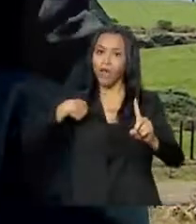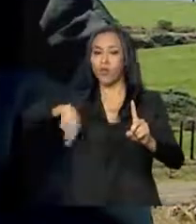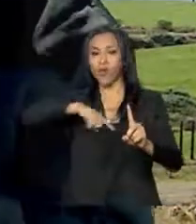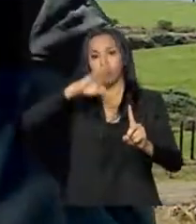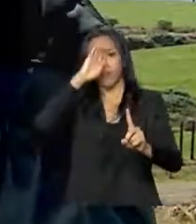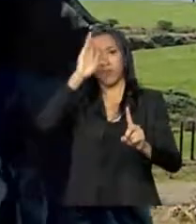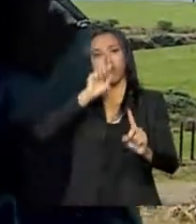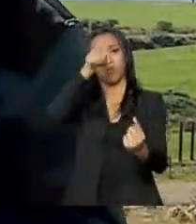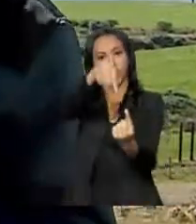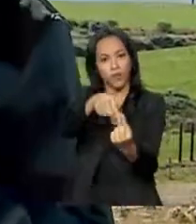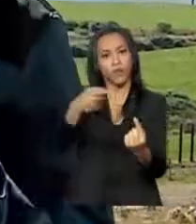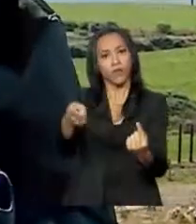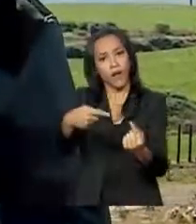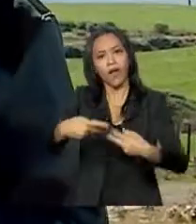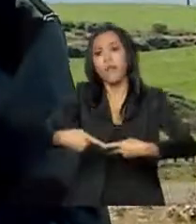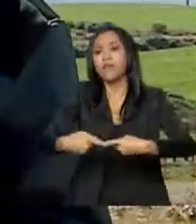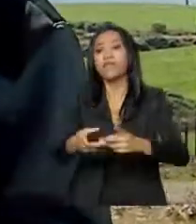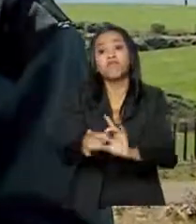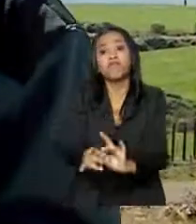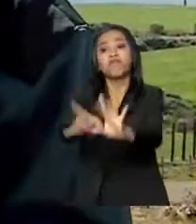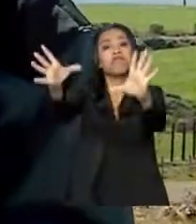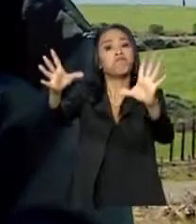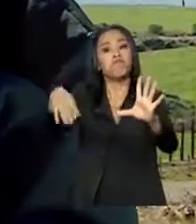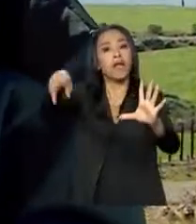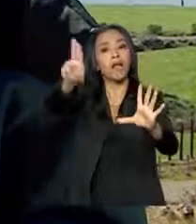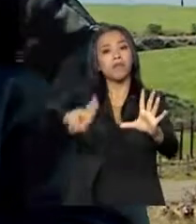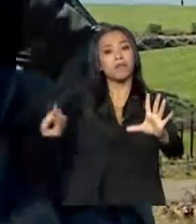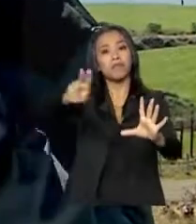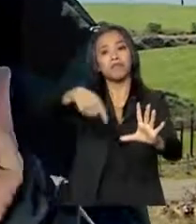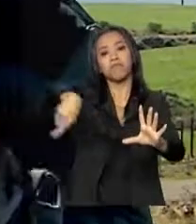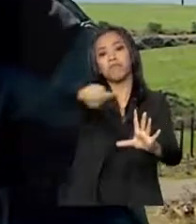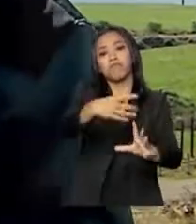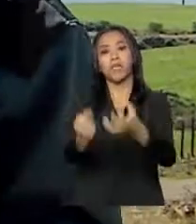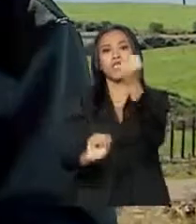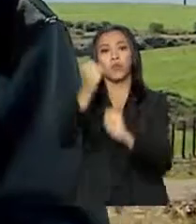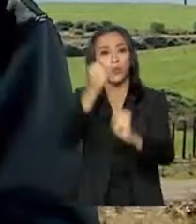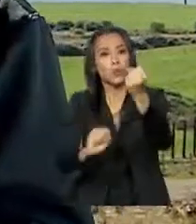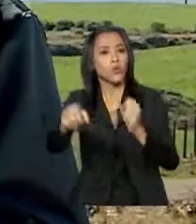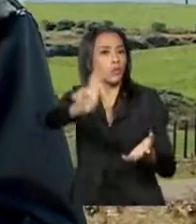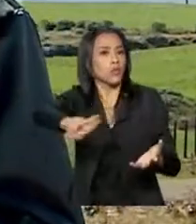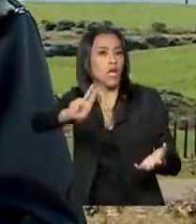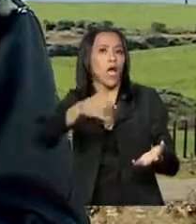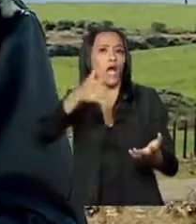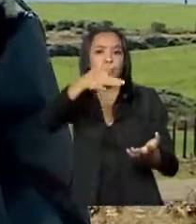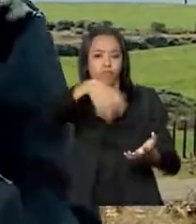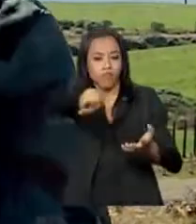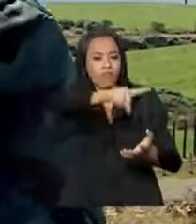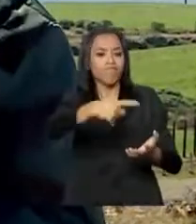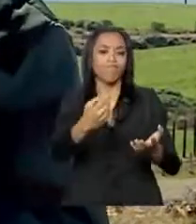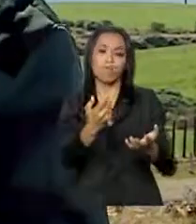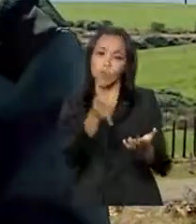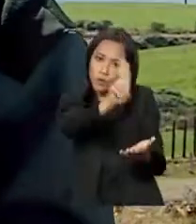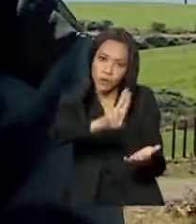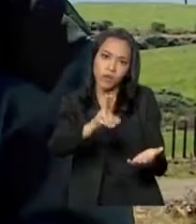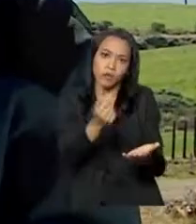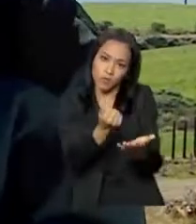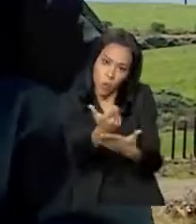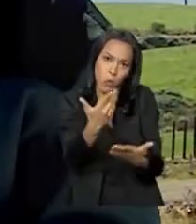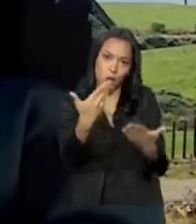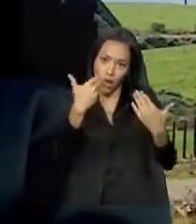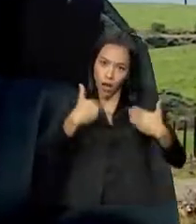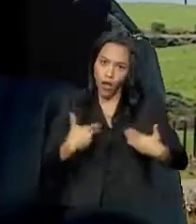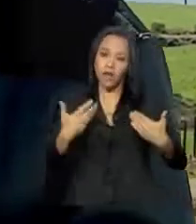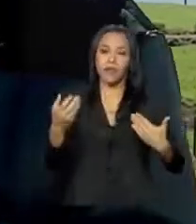é colocar isso à disposição das indústrias, né? Dos consumidores de maior porte, que podem adquirir essa